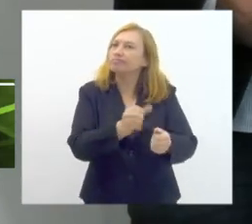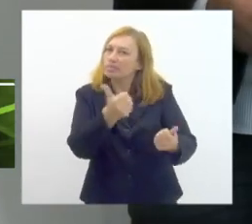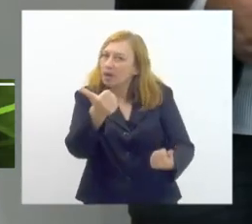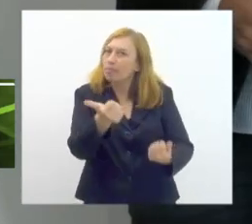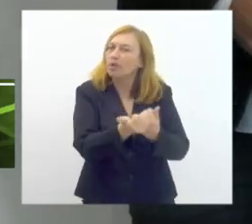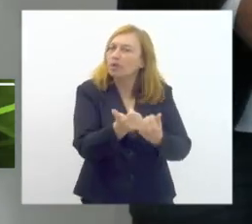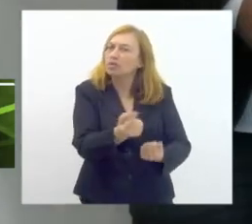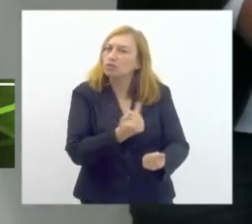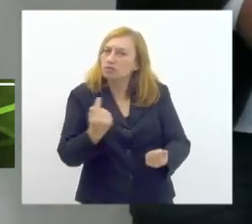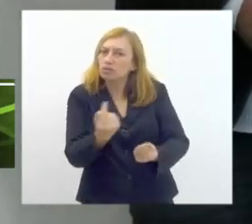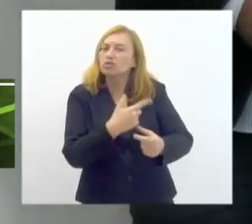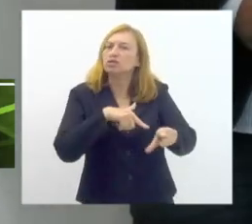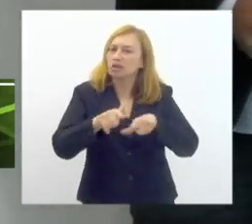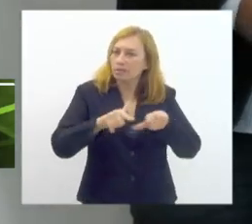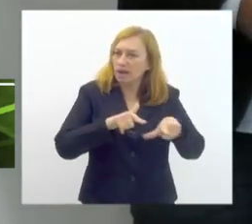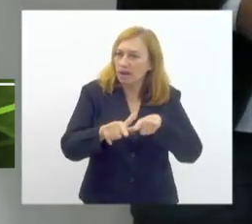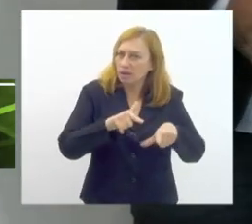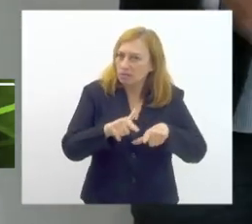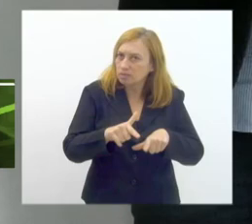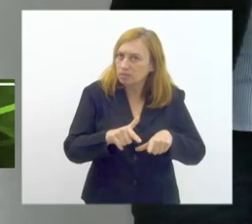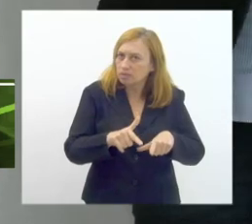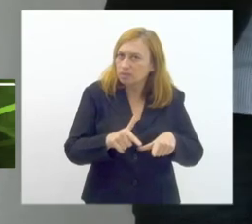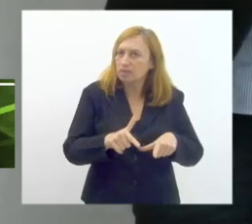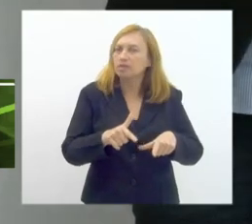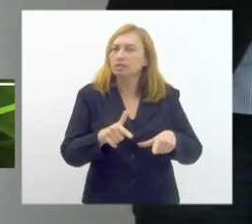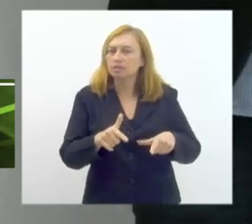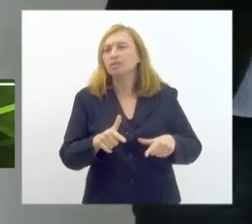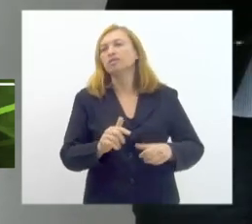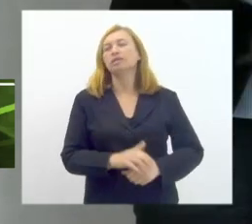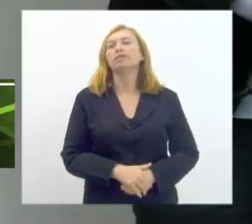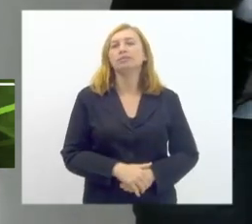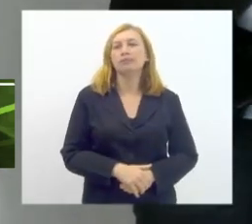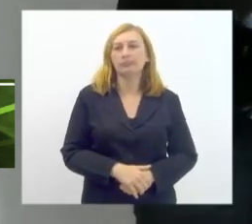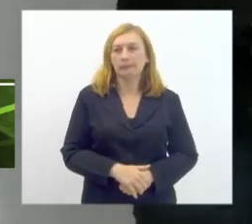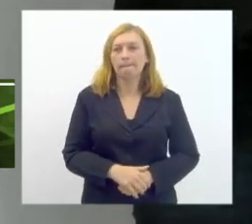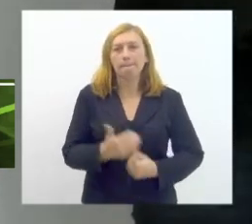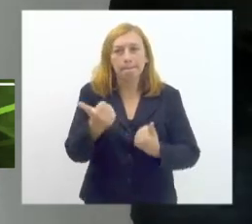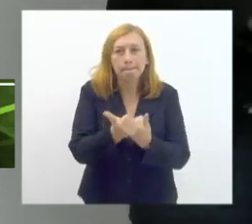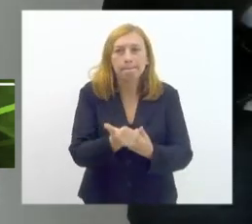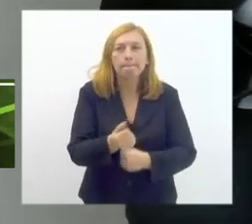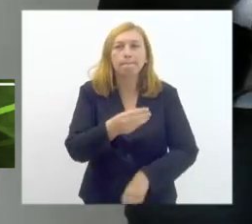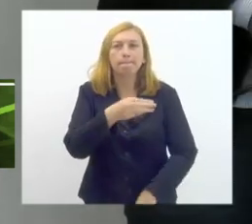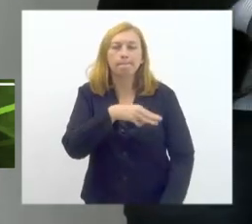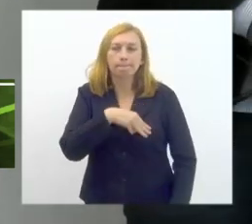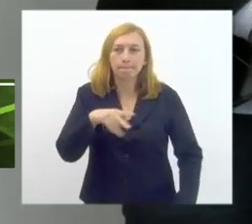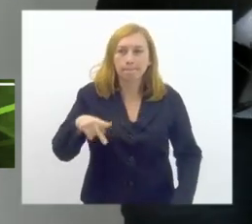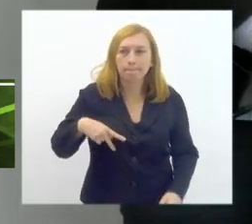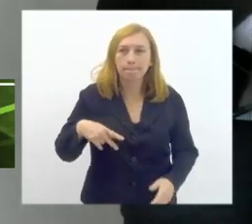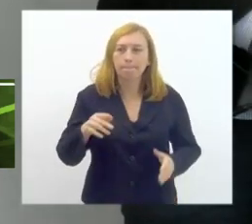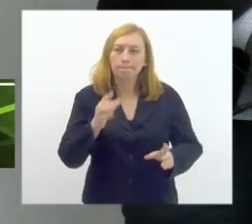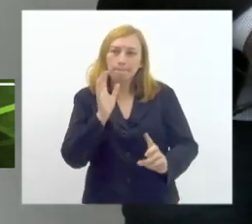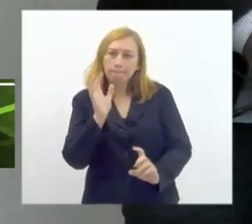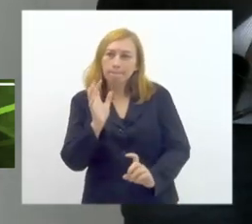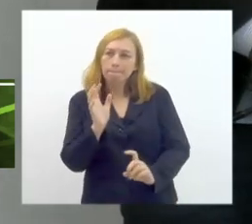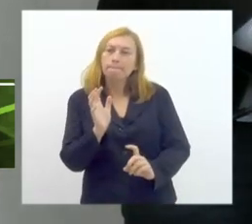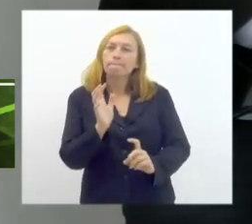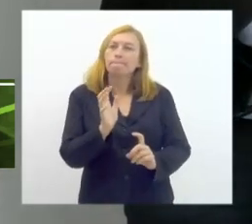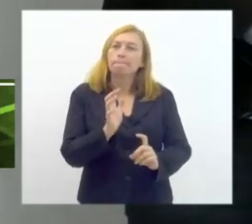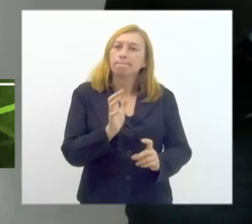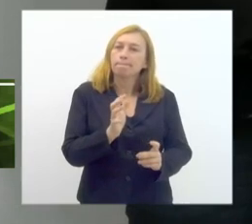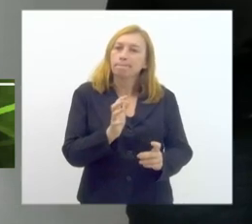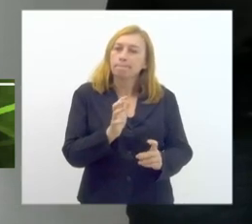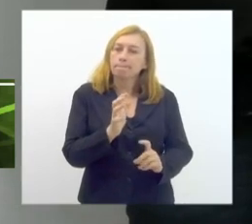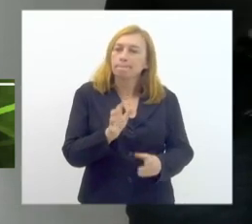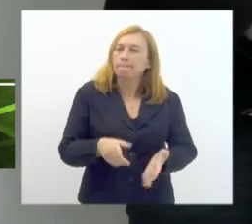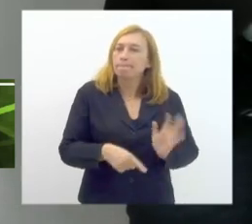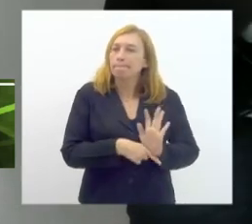apoiando as medidas que a gente vai estar adotando no processo. O apoio do Ministério Público induzindo essa política foi